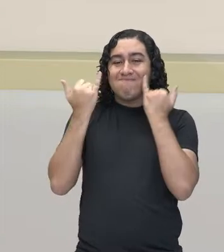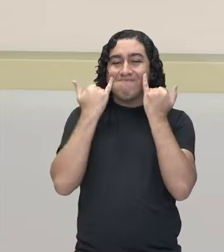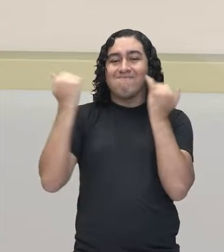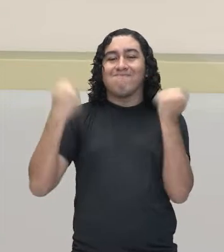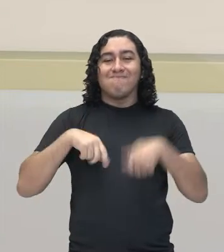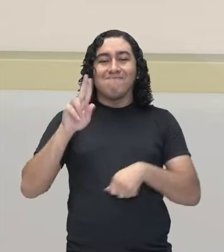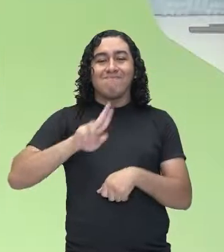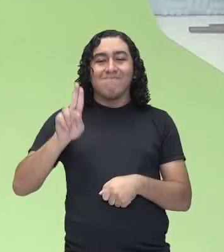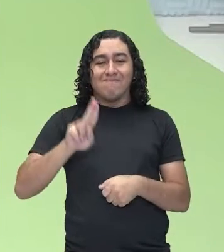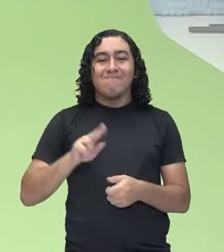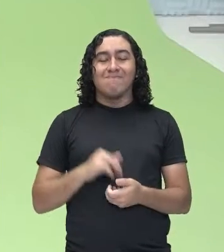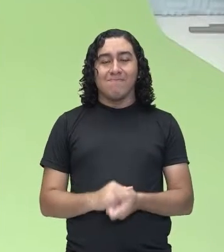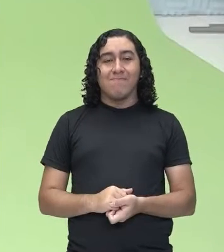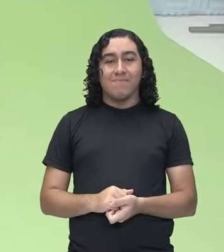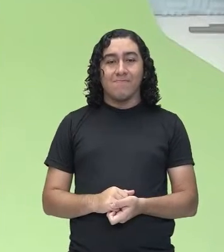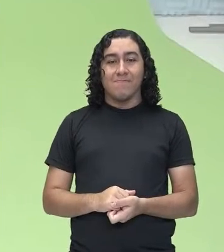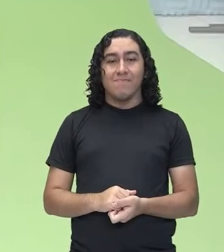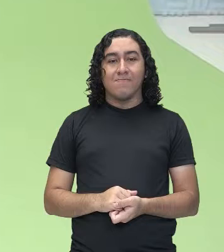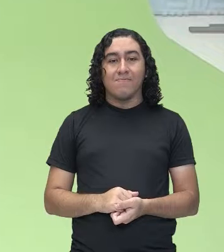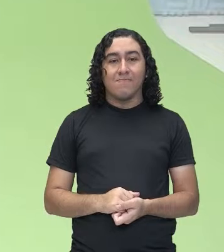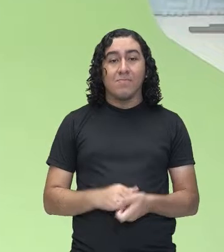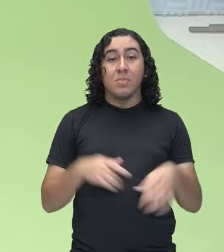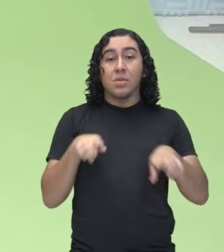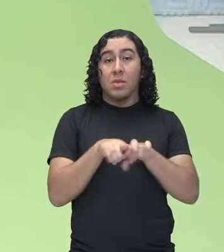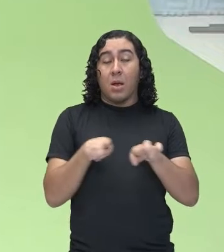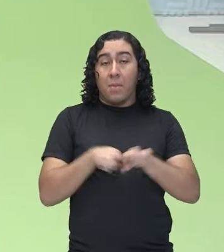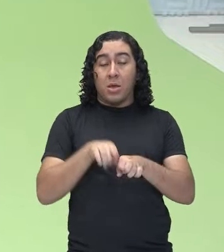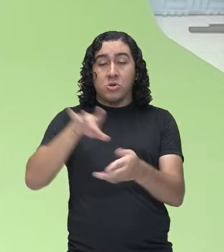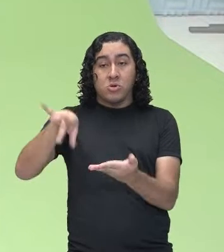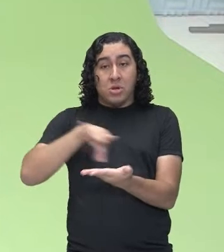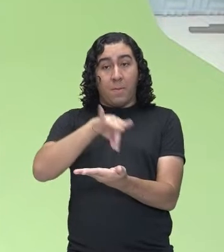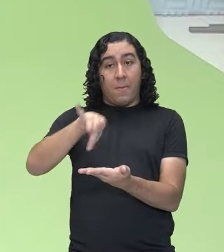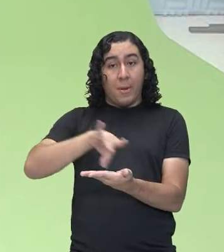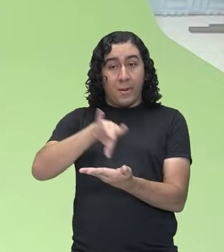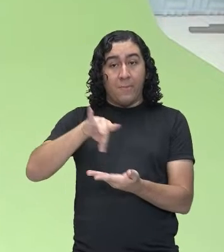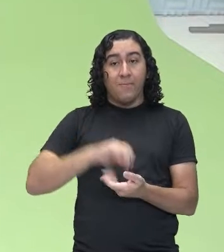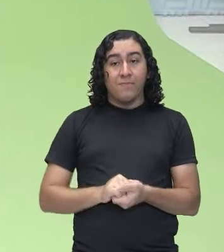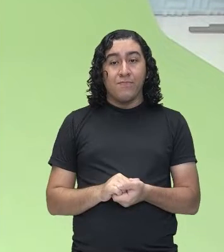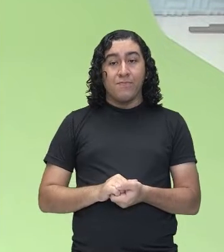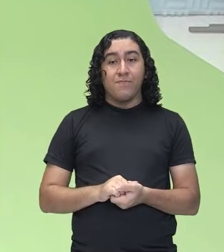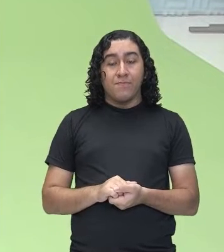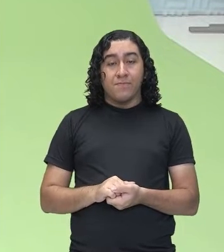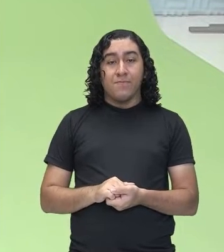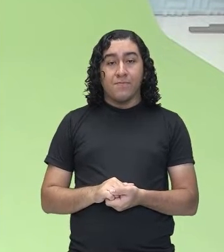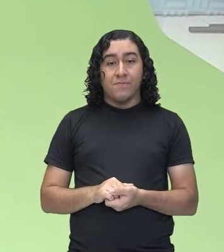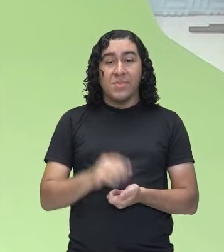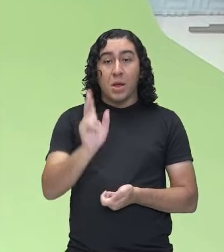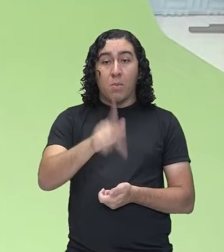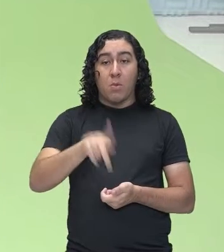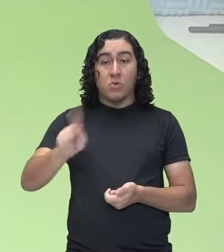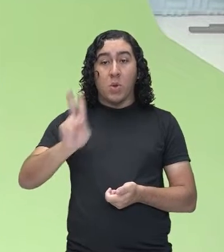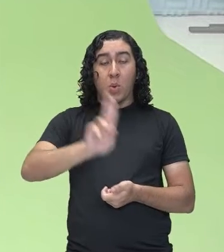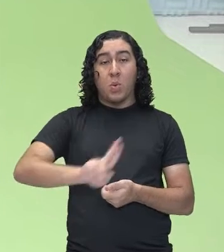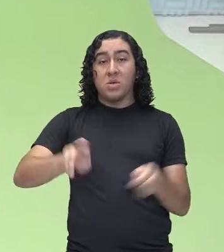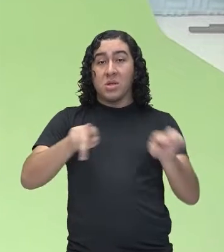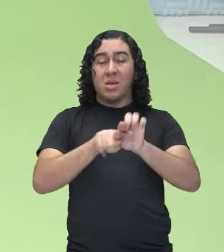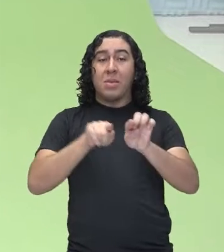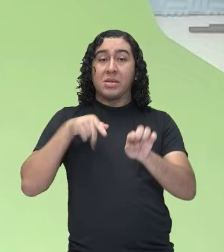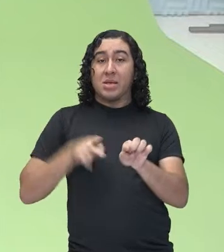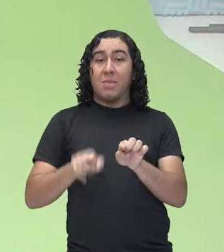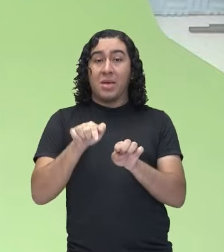de Chroma Key também. E aqui no Centro de Mídias, os professores utilizam muito esses